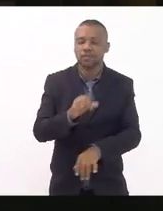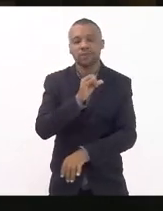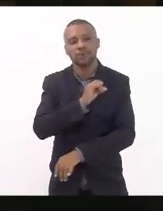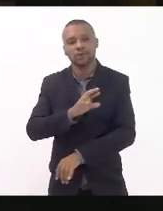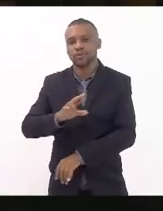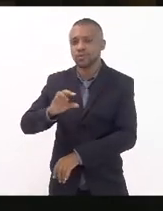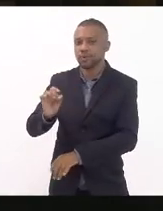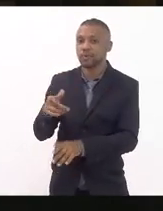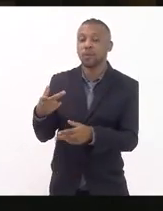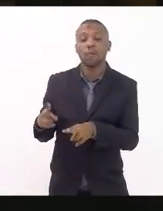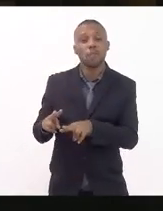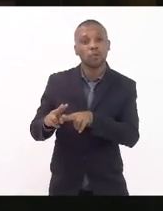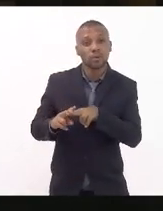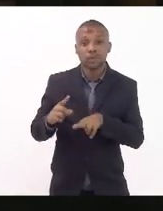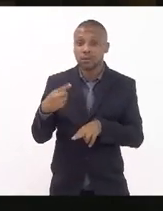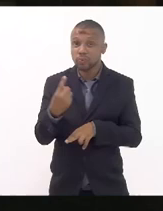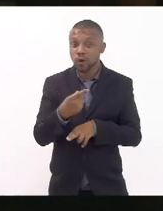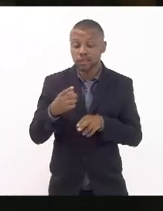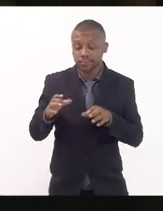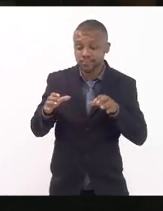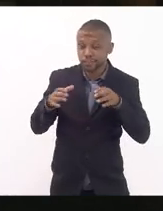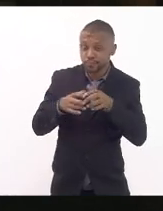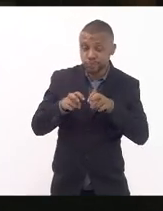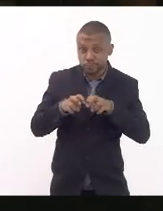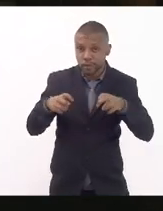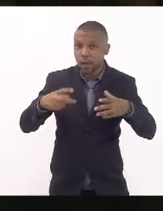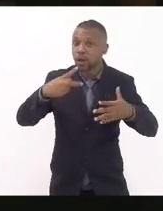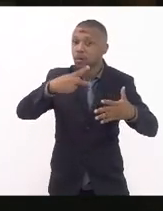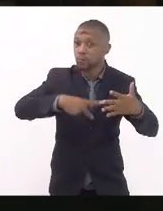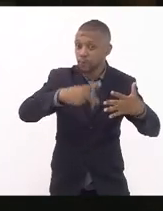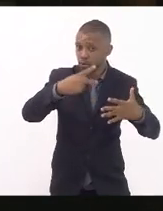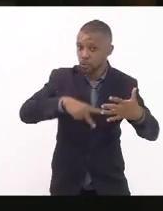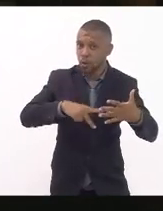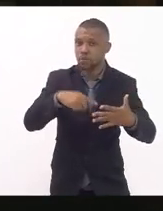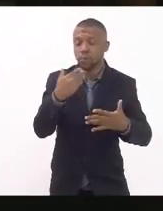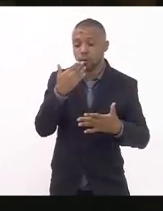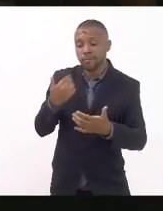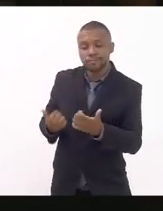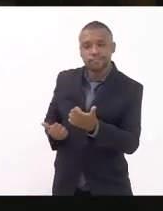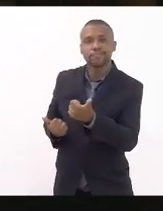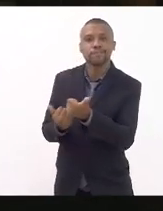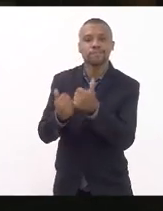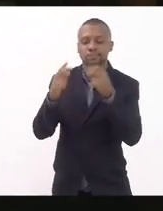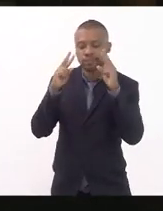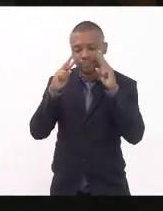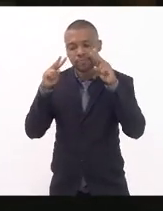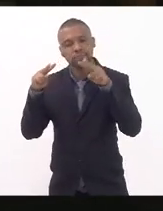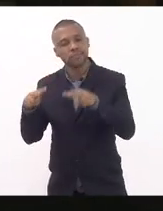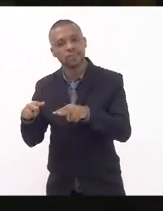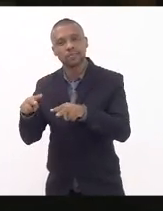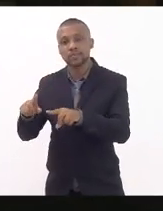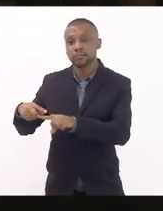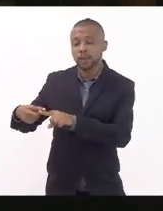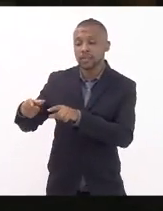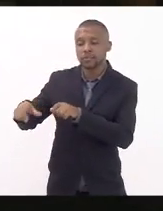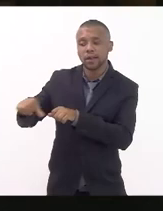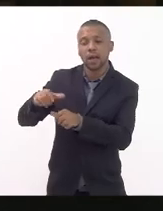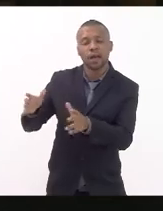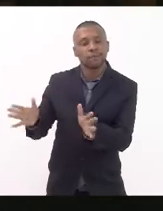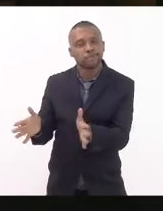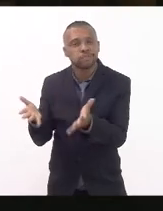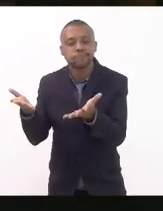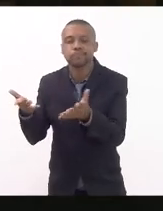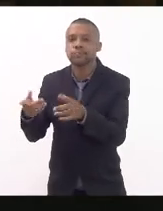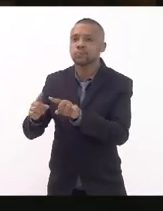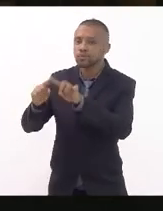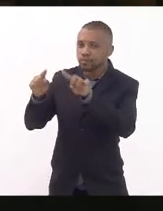senhor presidente, nós da bancada do PSOL somos favoráveis ao reconhecimento e requalificação dos agentes